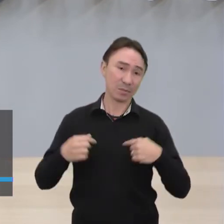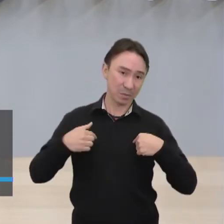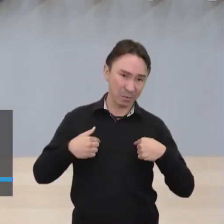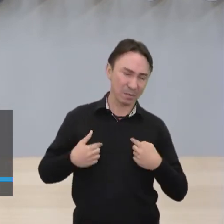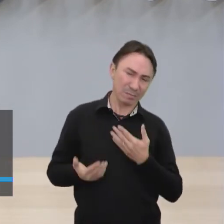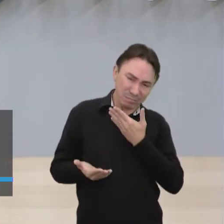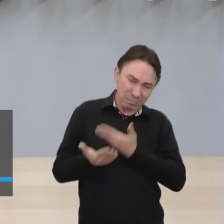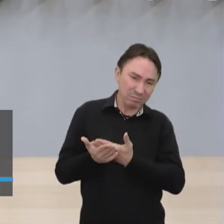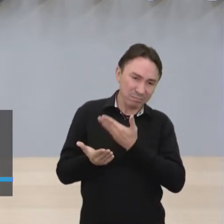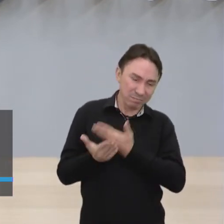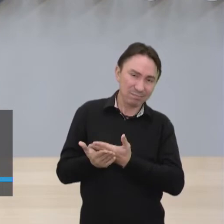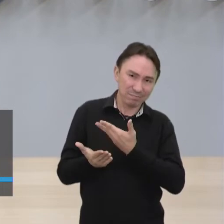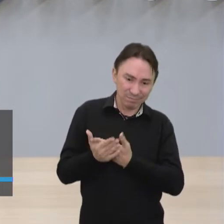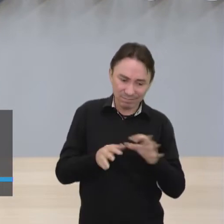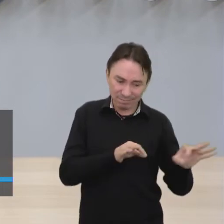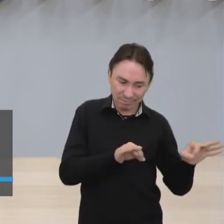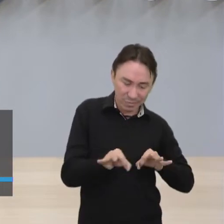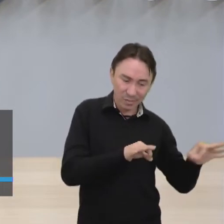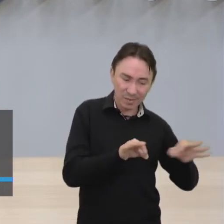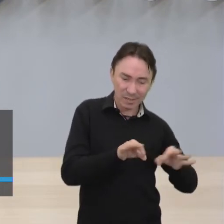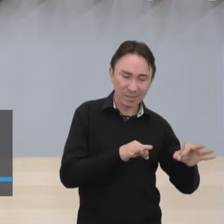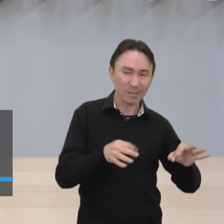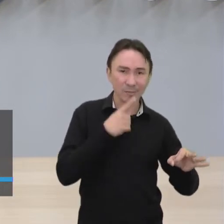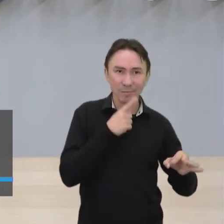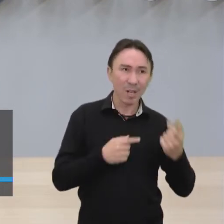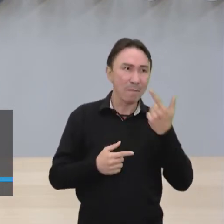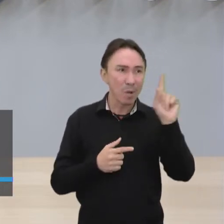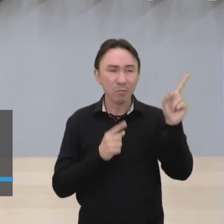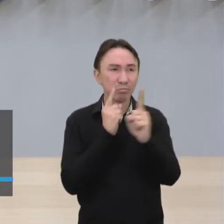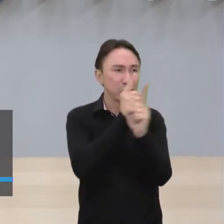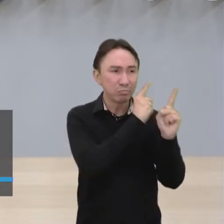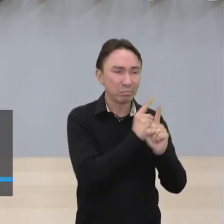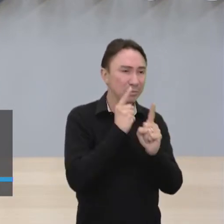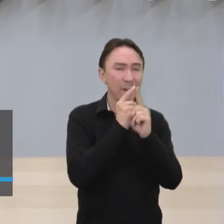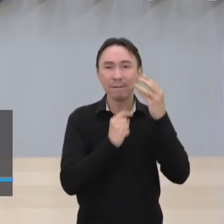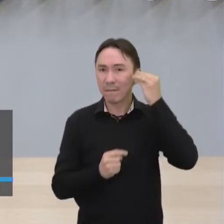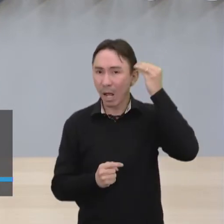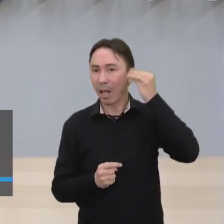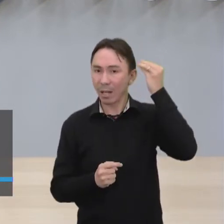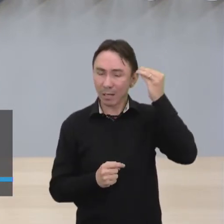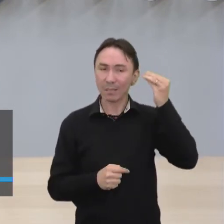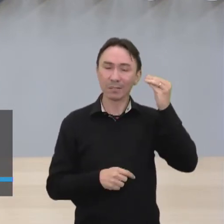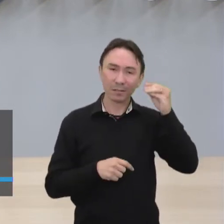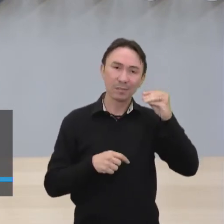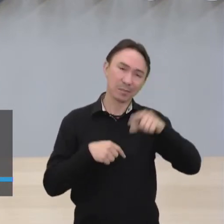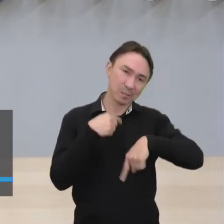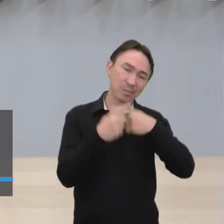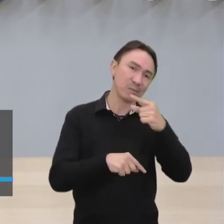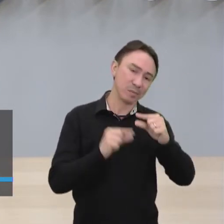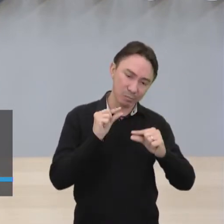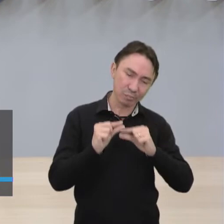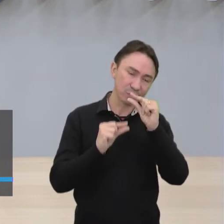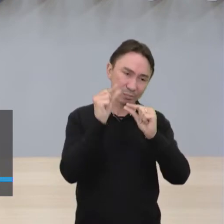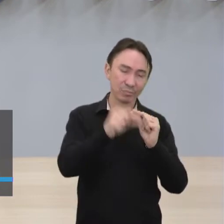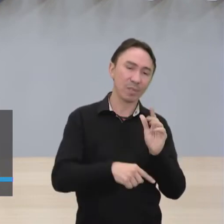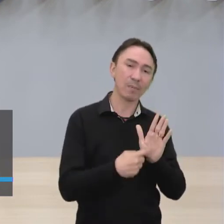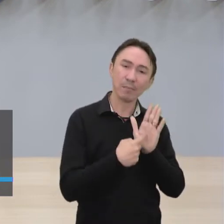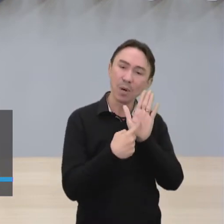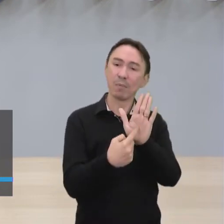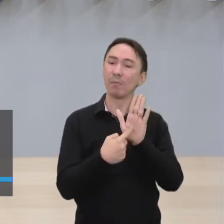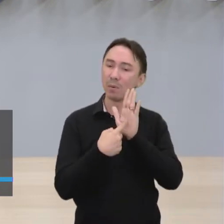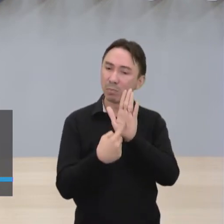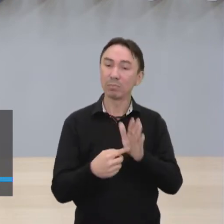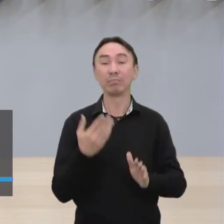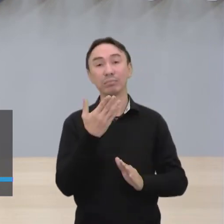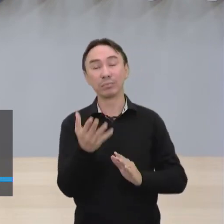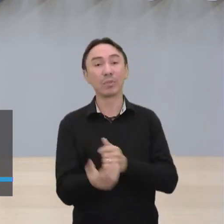com diversas outras experiências que estão acontecendo e aos poucos a gente vai colocando aqui nas aulas para os estudantes conseguir perceber como